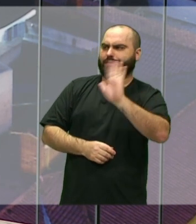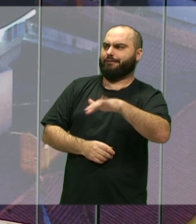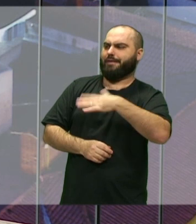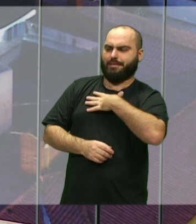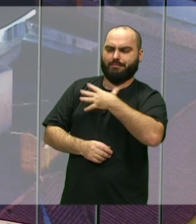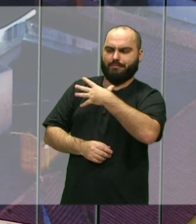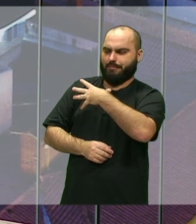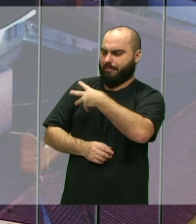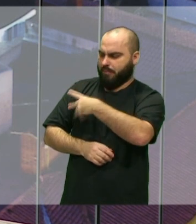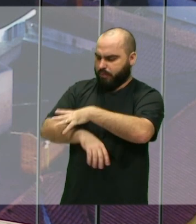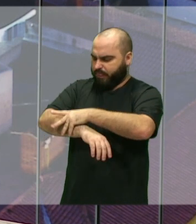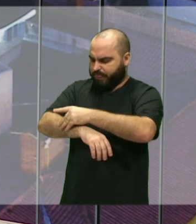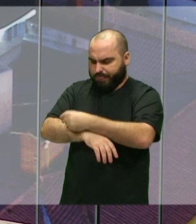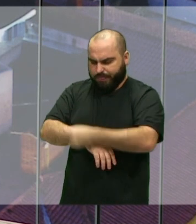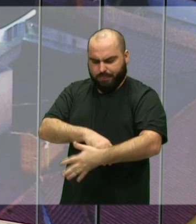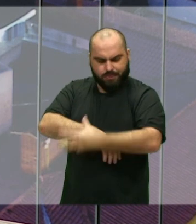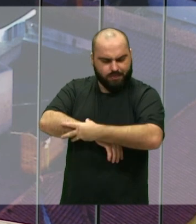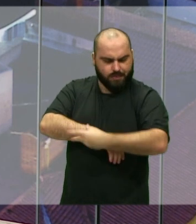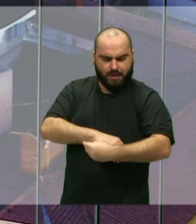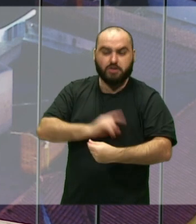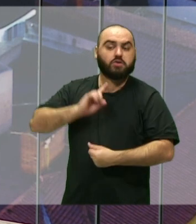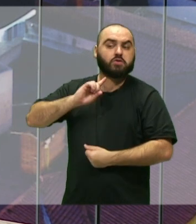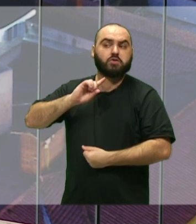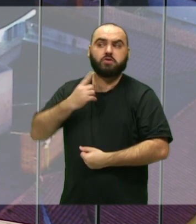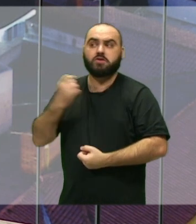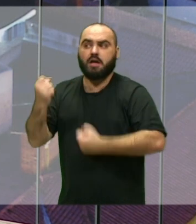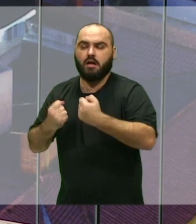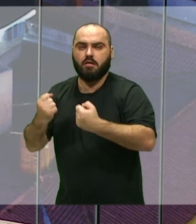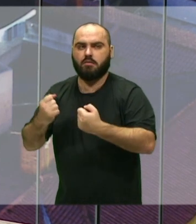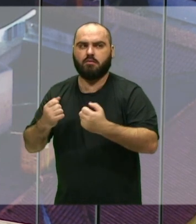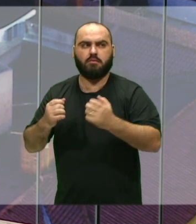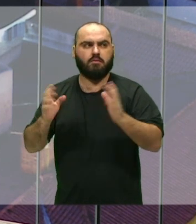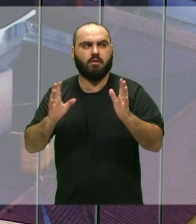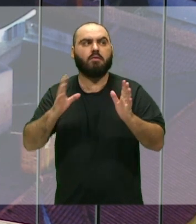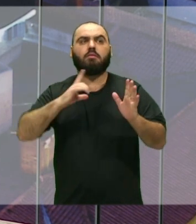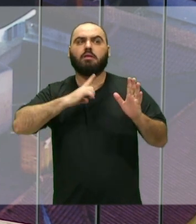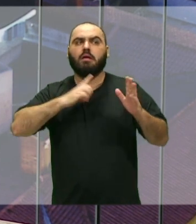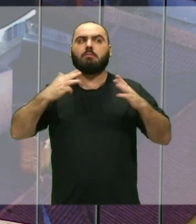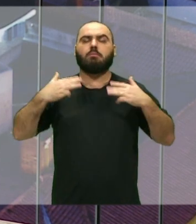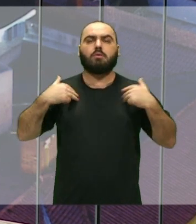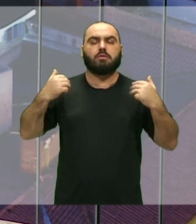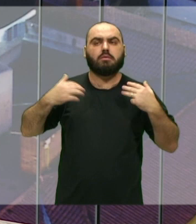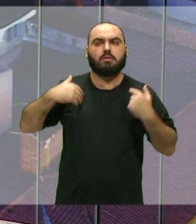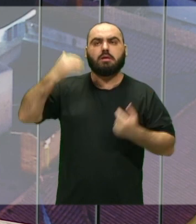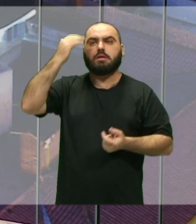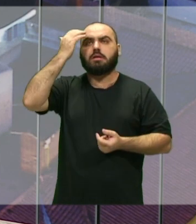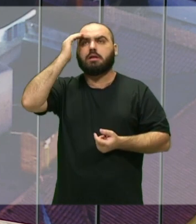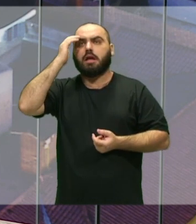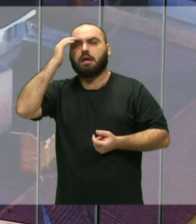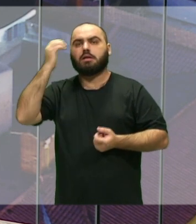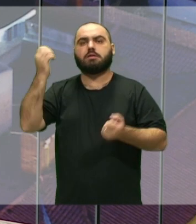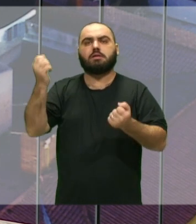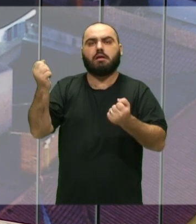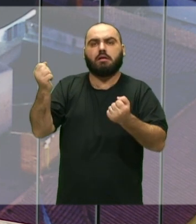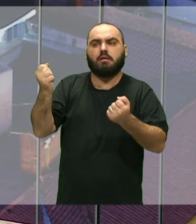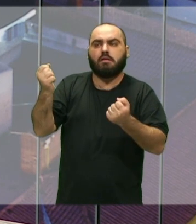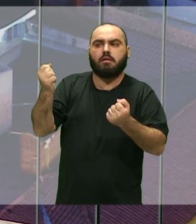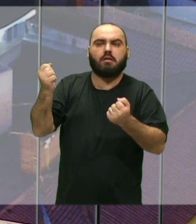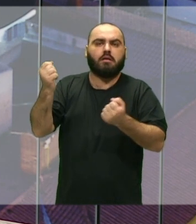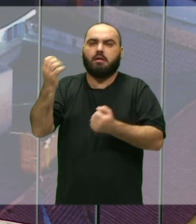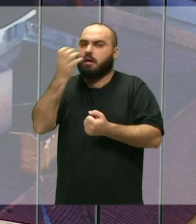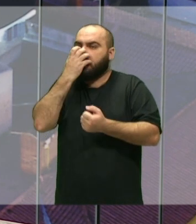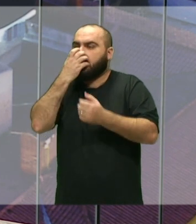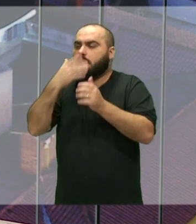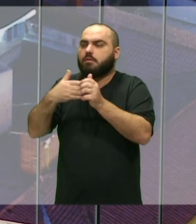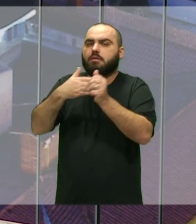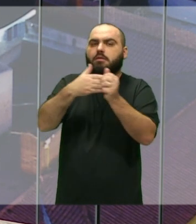meu carro. Então, assim, tem motoristas que quando vai entender o que é um cão-guia, né, por isso que a gente hoje busca muita mídia para poder levar